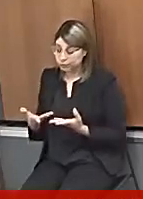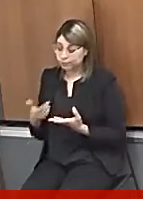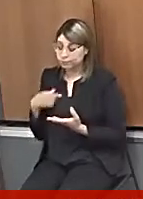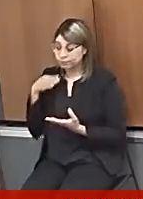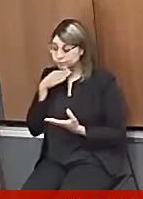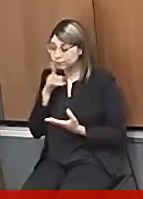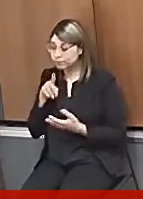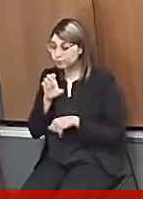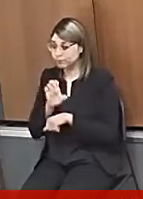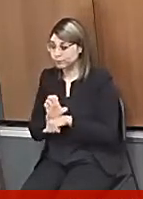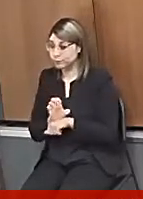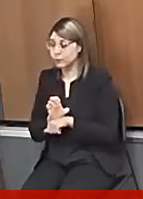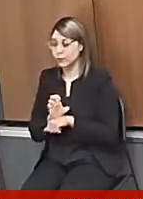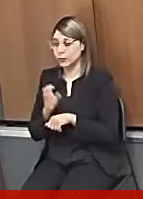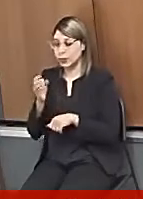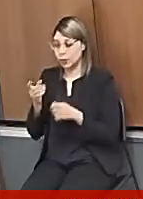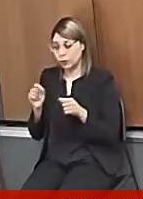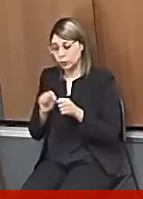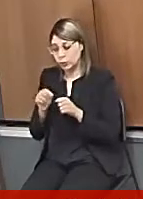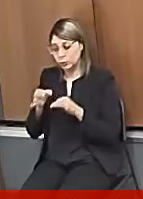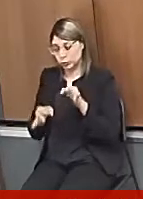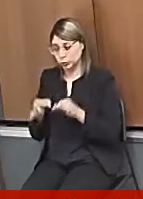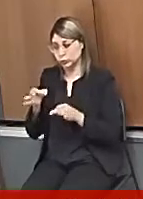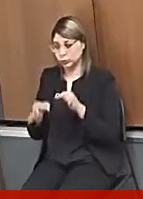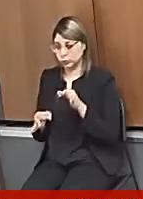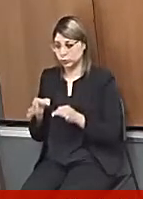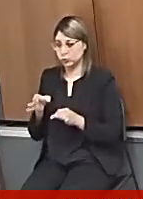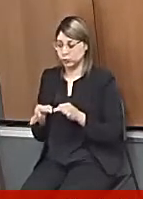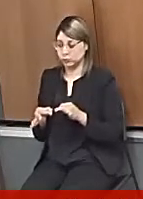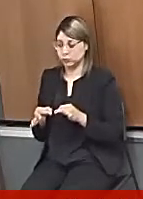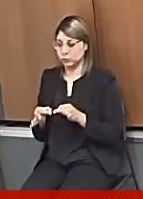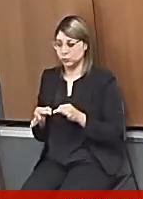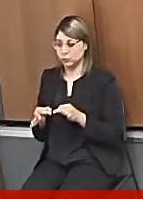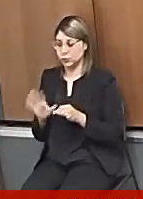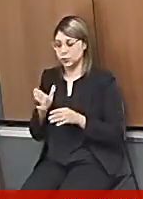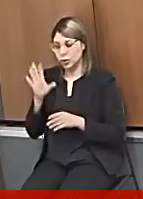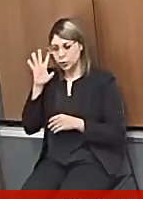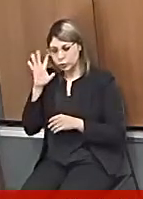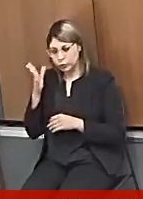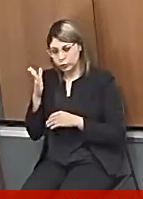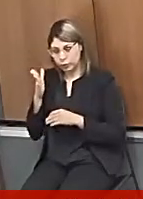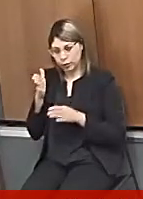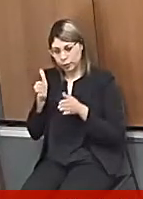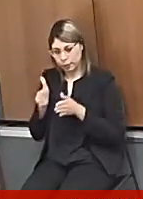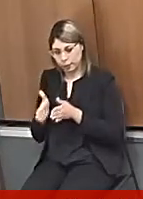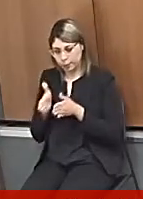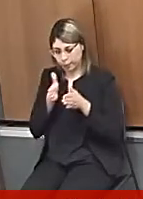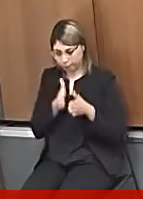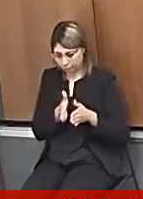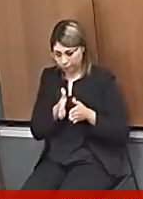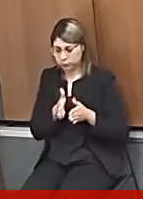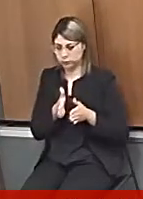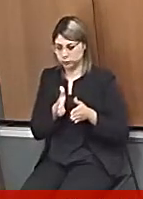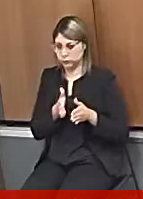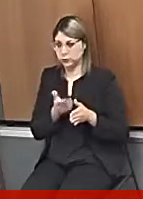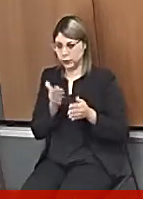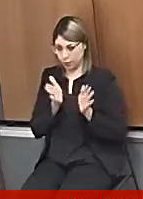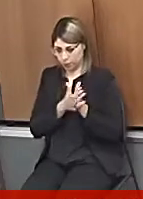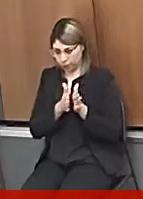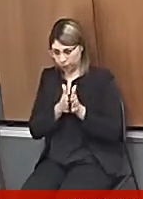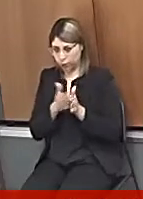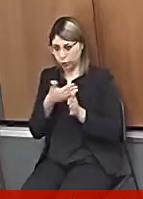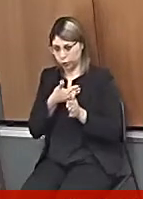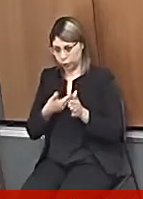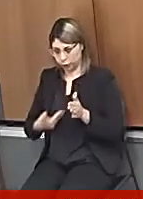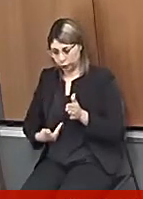é o estado fazendo justiça foi solucionado uma parte eu quero parabenizar que o governo do estado